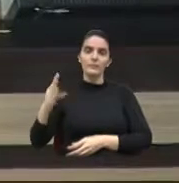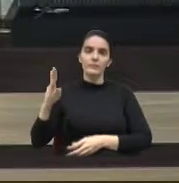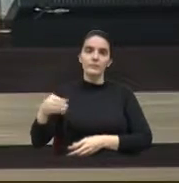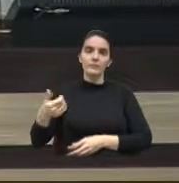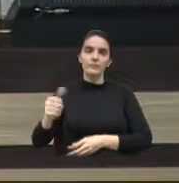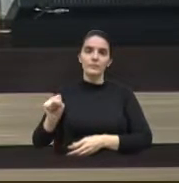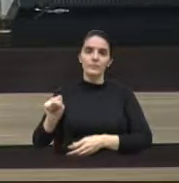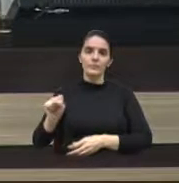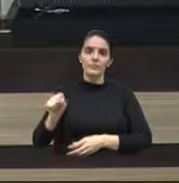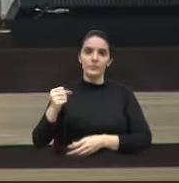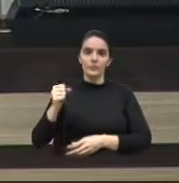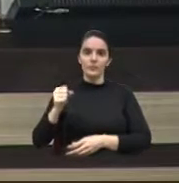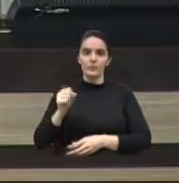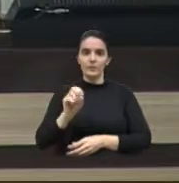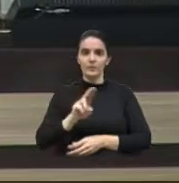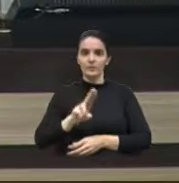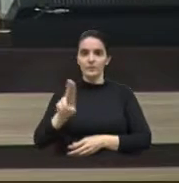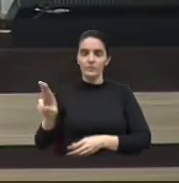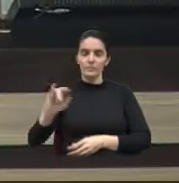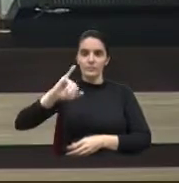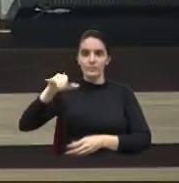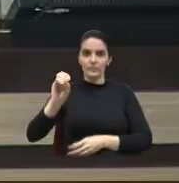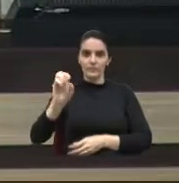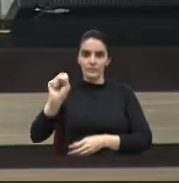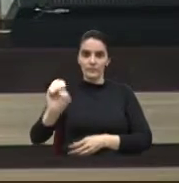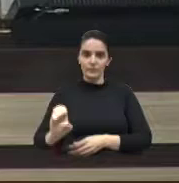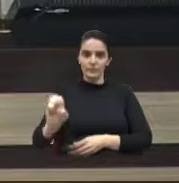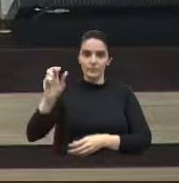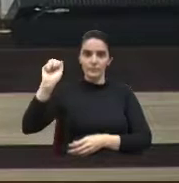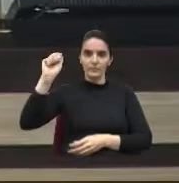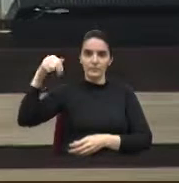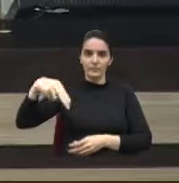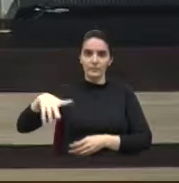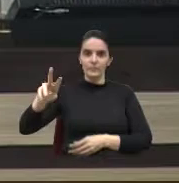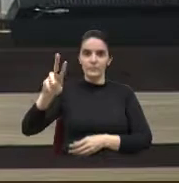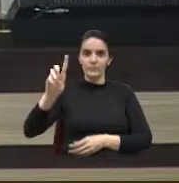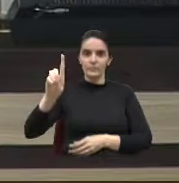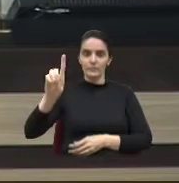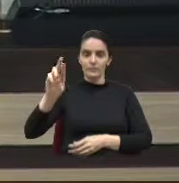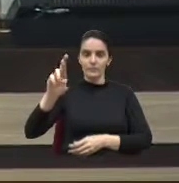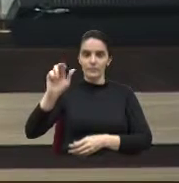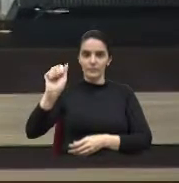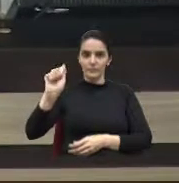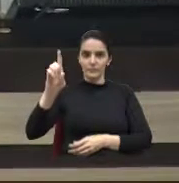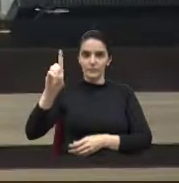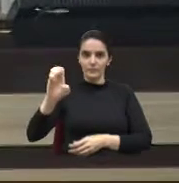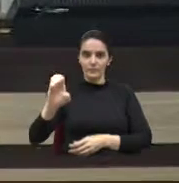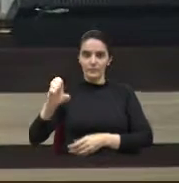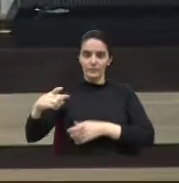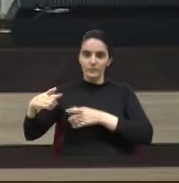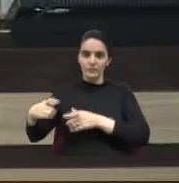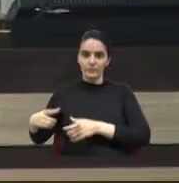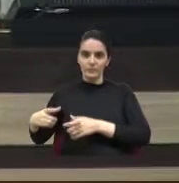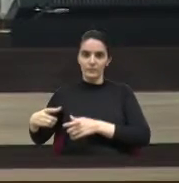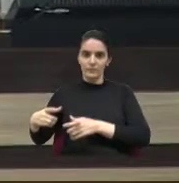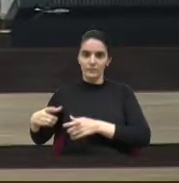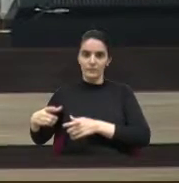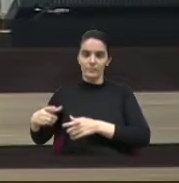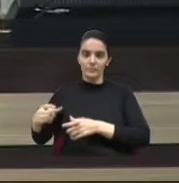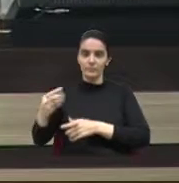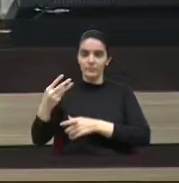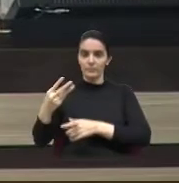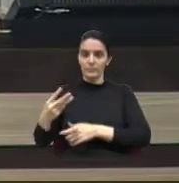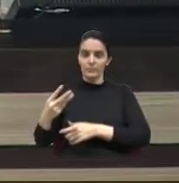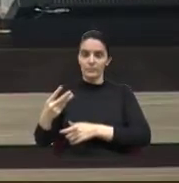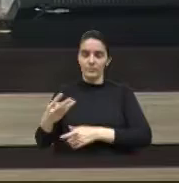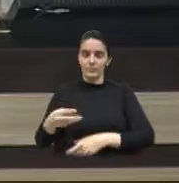2018, que perpetua o nome do senhor José Marinho de Andrade na rua projetada 7 do Jardim Residencial Graminha 3, no